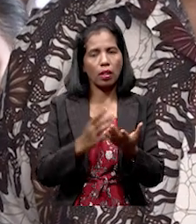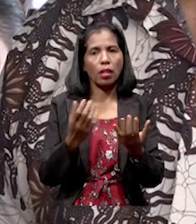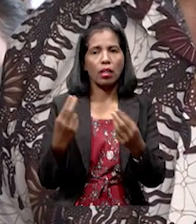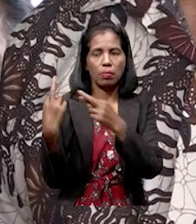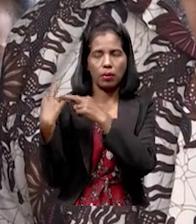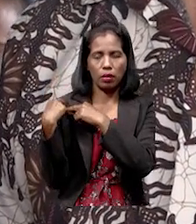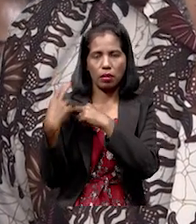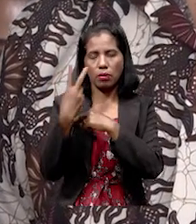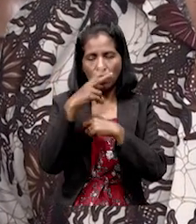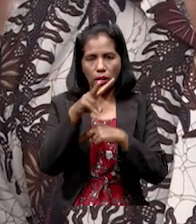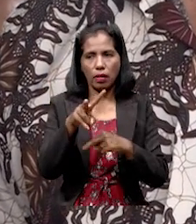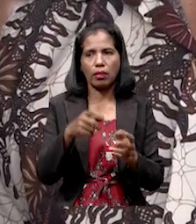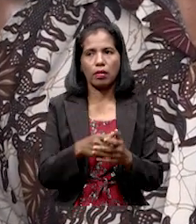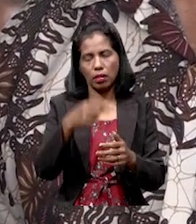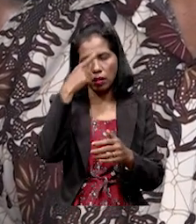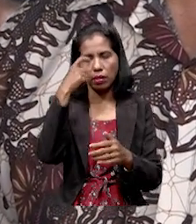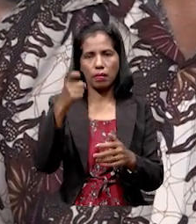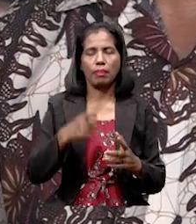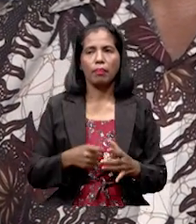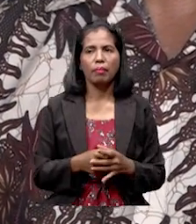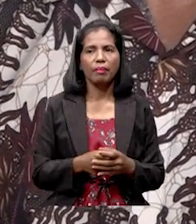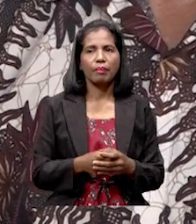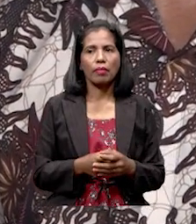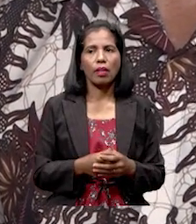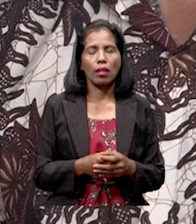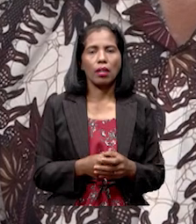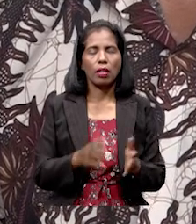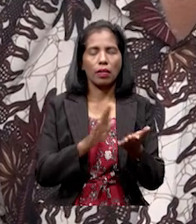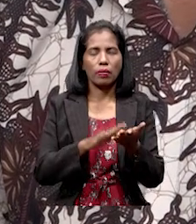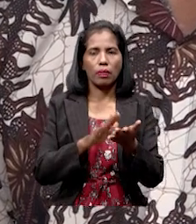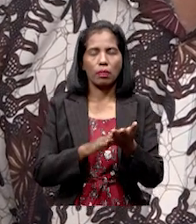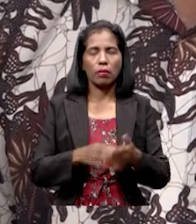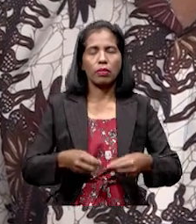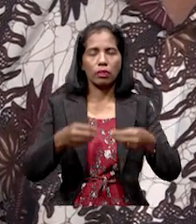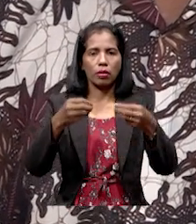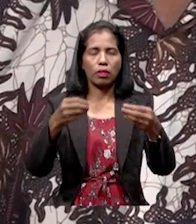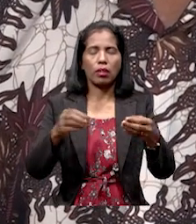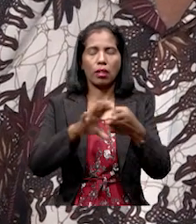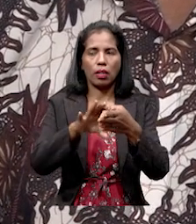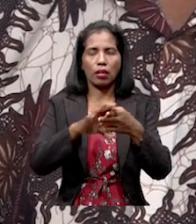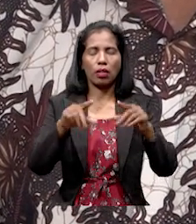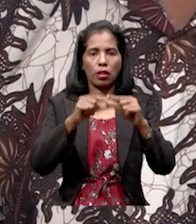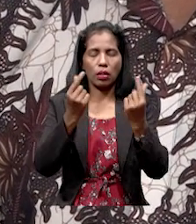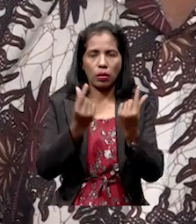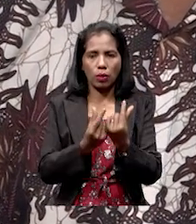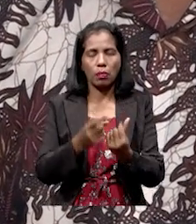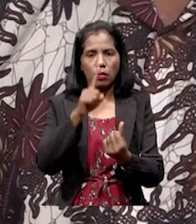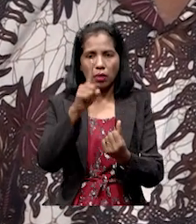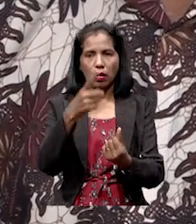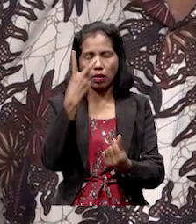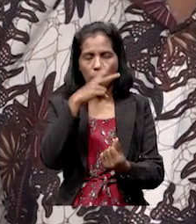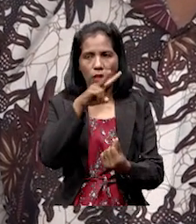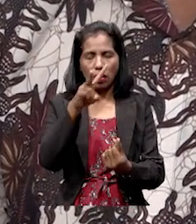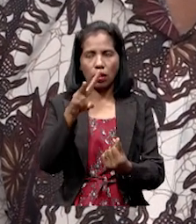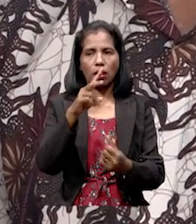hare. Tamba durante ne fundação mo sasai ona despacho ba equipa ida para atu hare